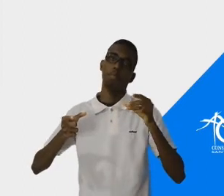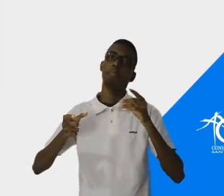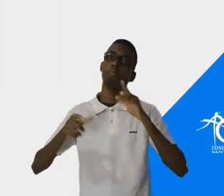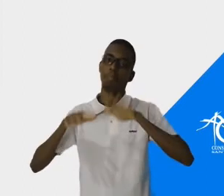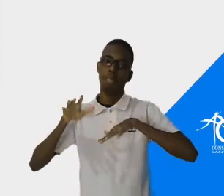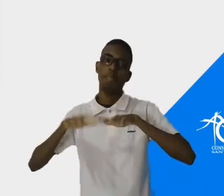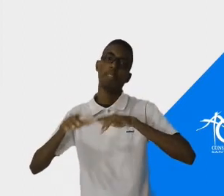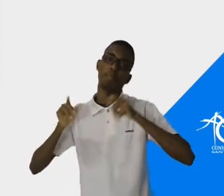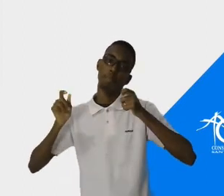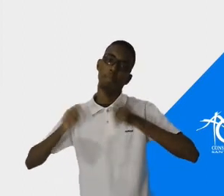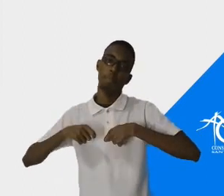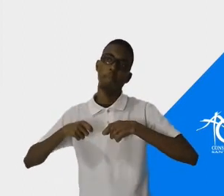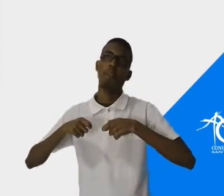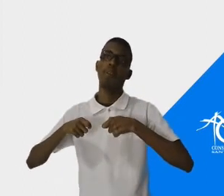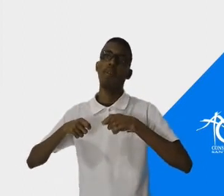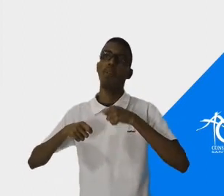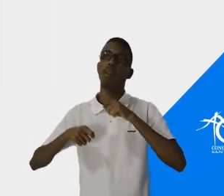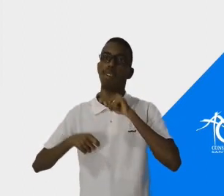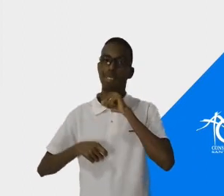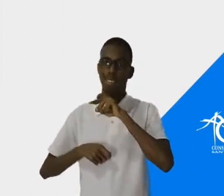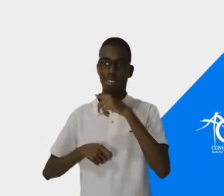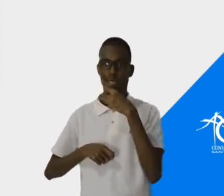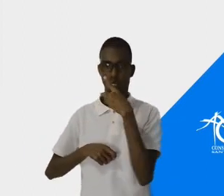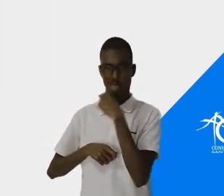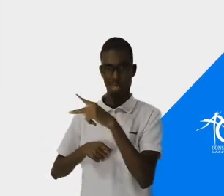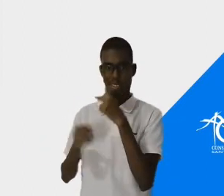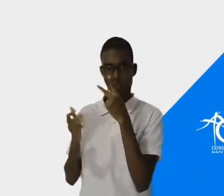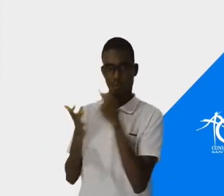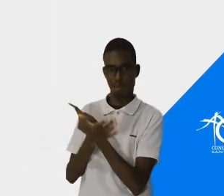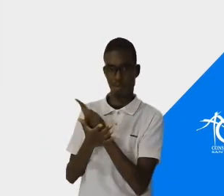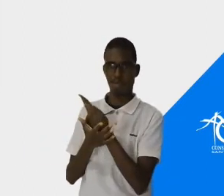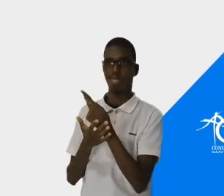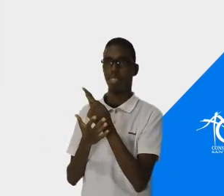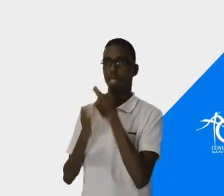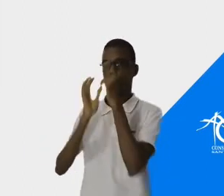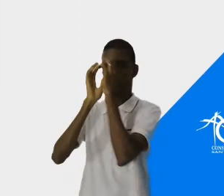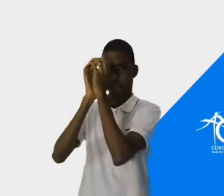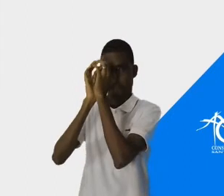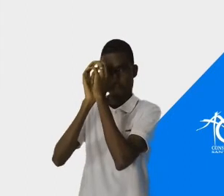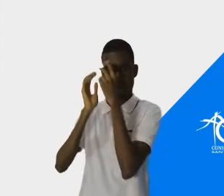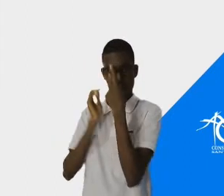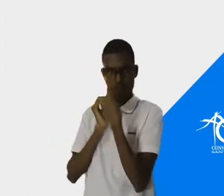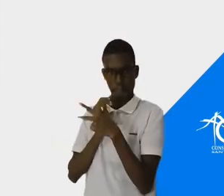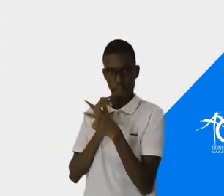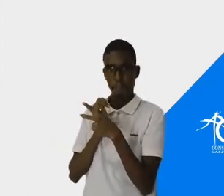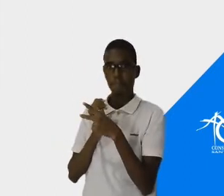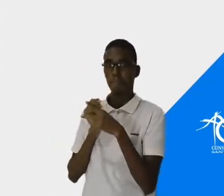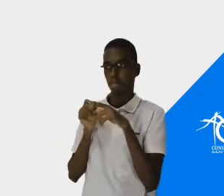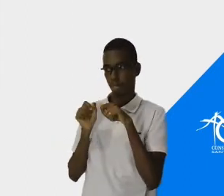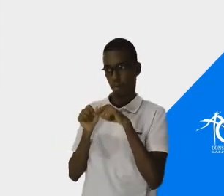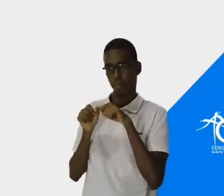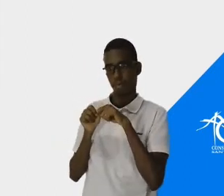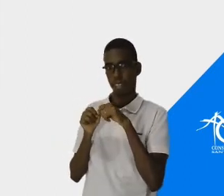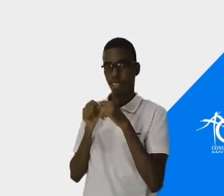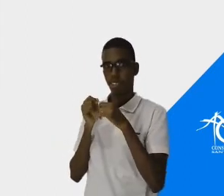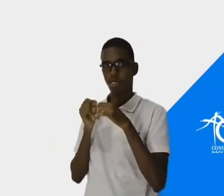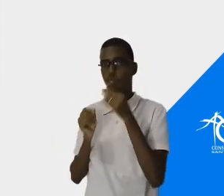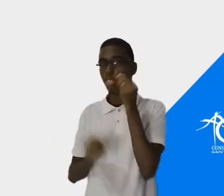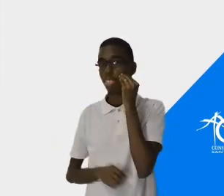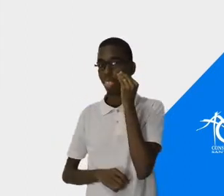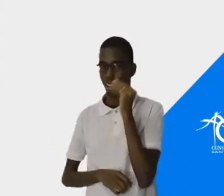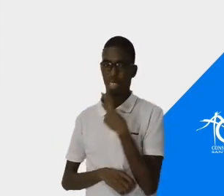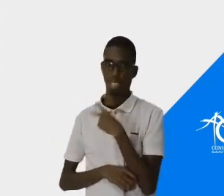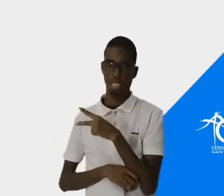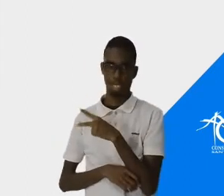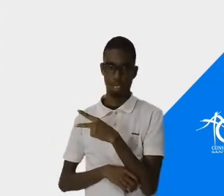candidato de uma derivação ventrículo-peritoneal e a realização do TAP teste. Outra